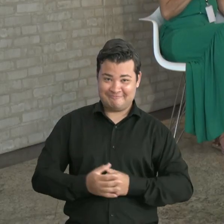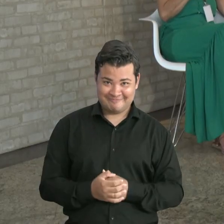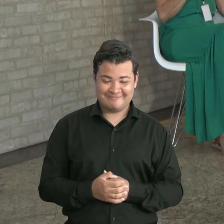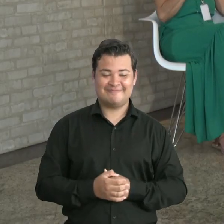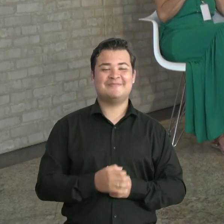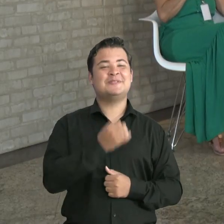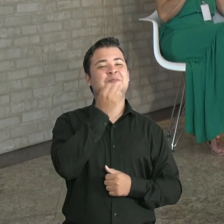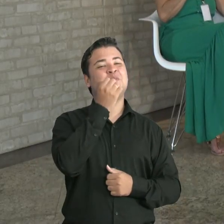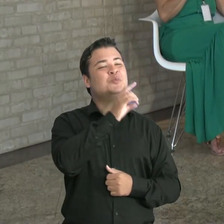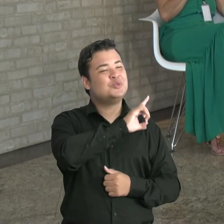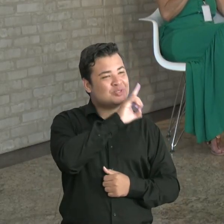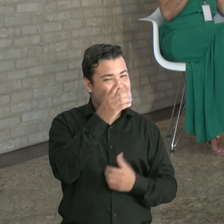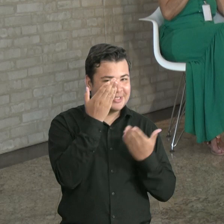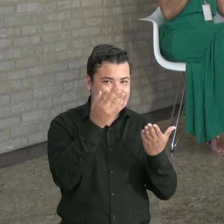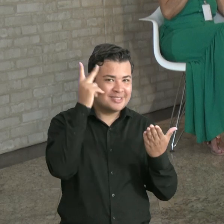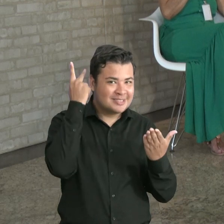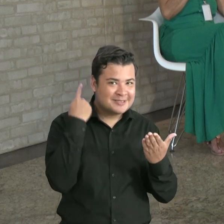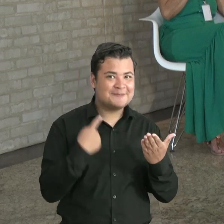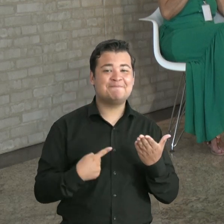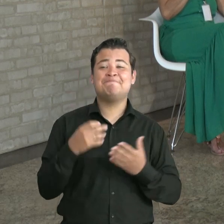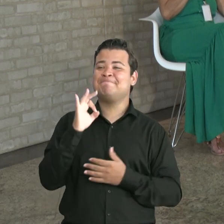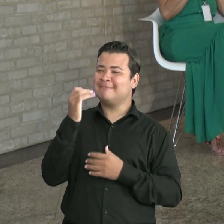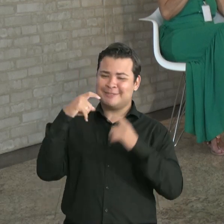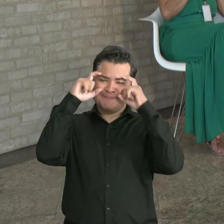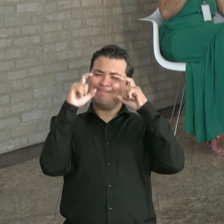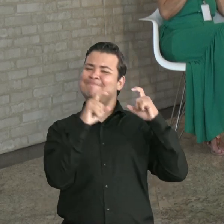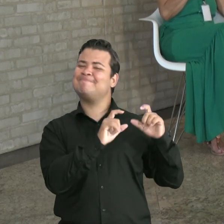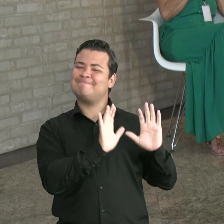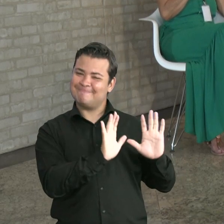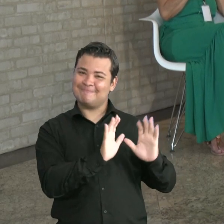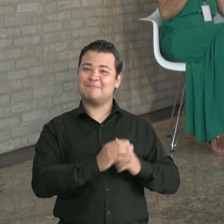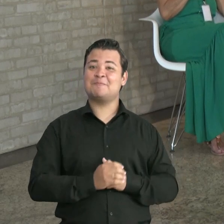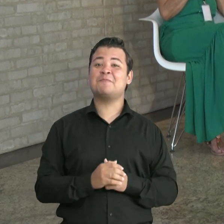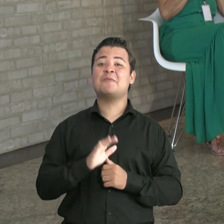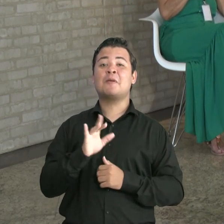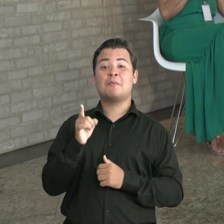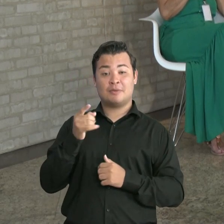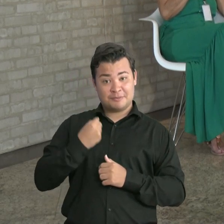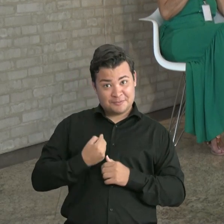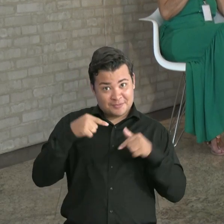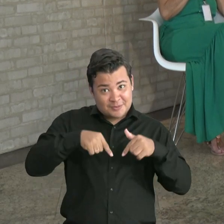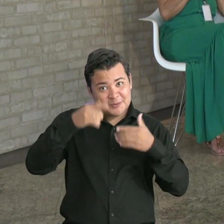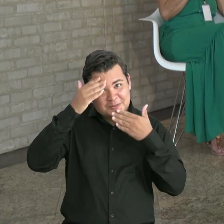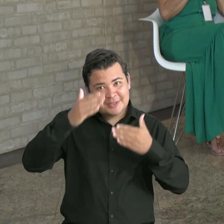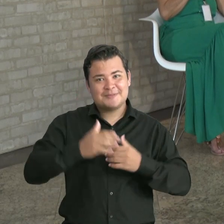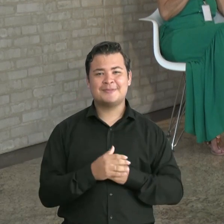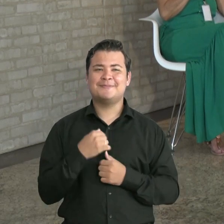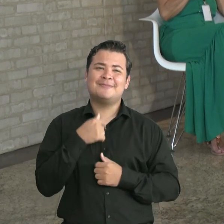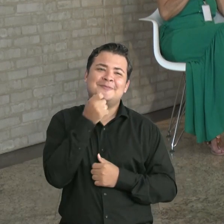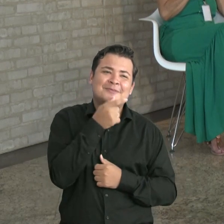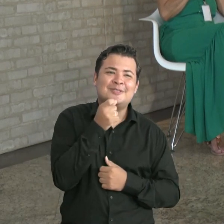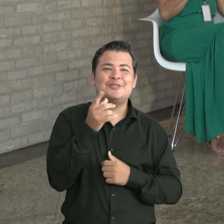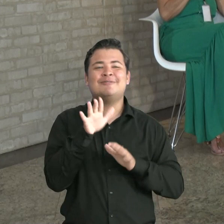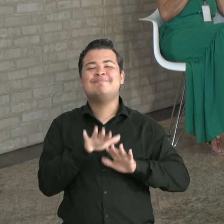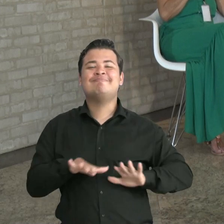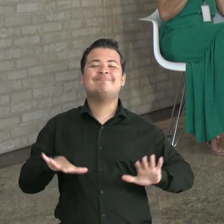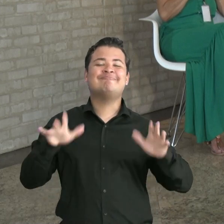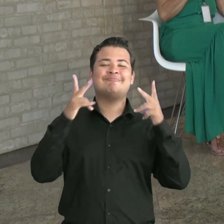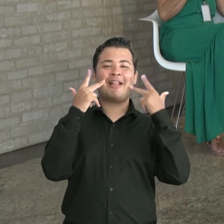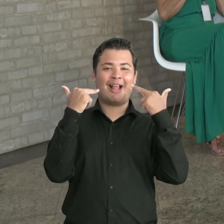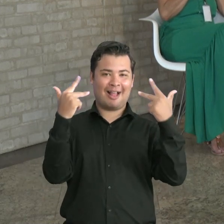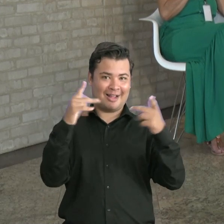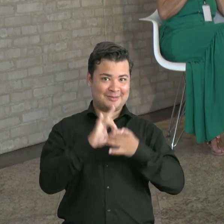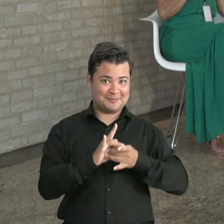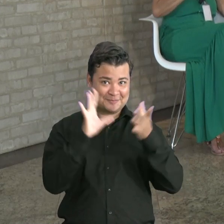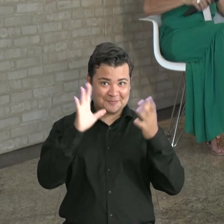Bom dia, Camila. Sim, no momento não. Mas muito obrigada pela presença. Fiz uma piadinha só para a gente deixar o clima descontraído,